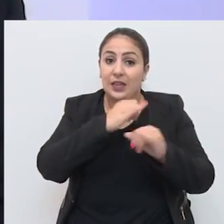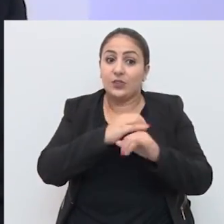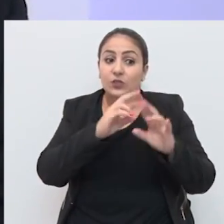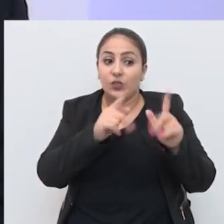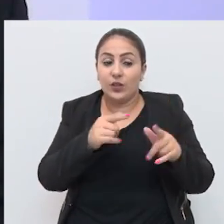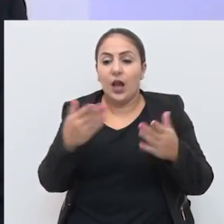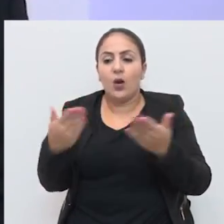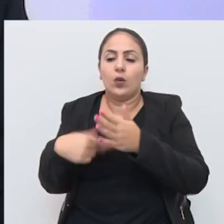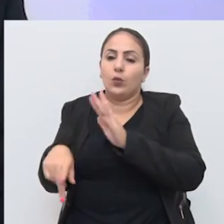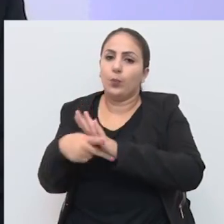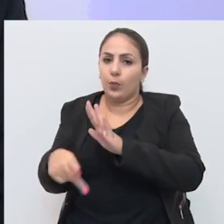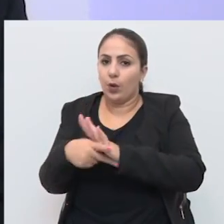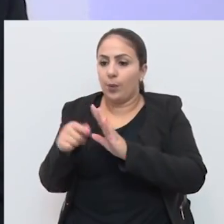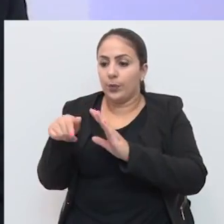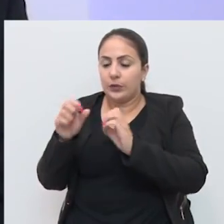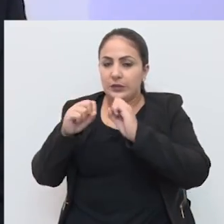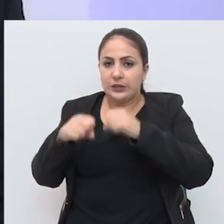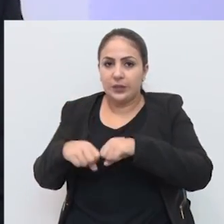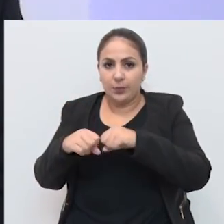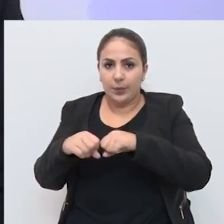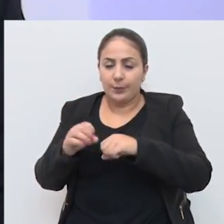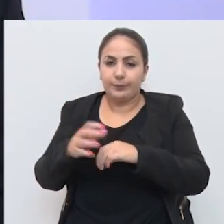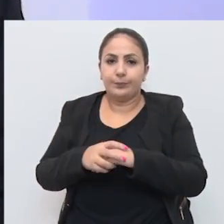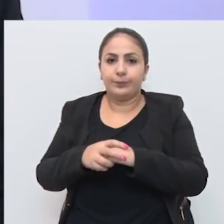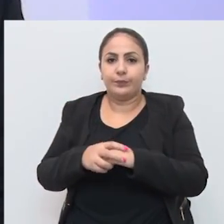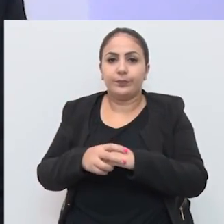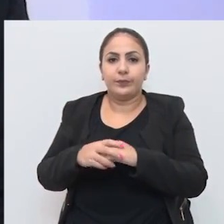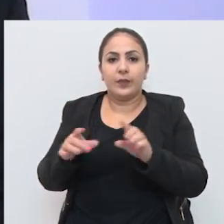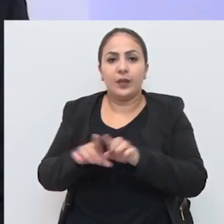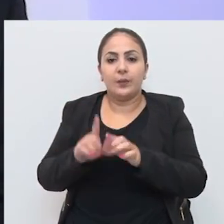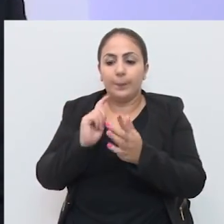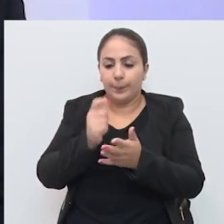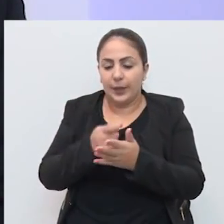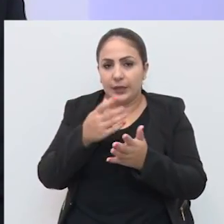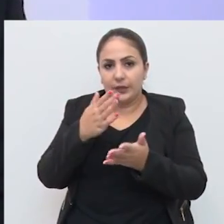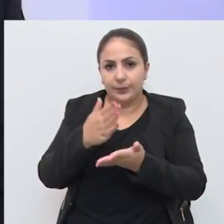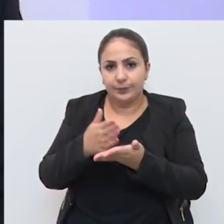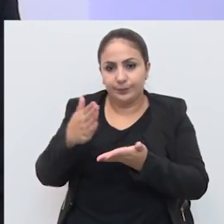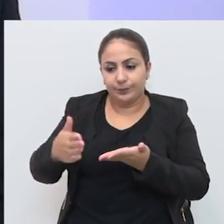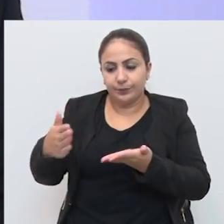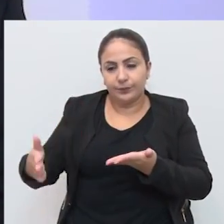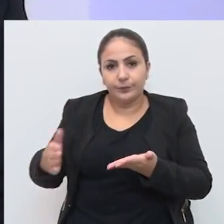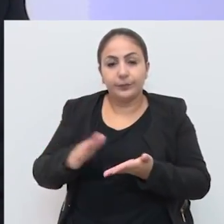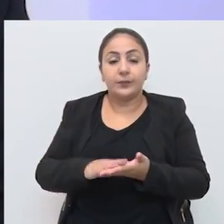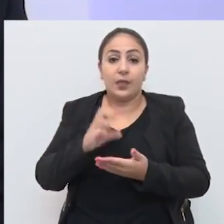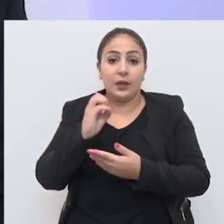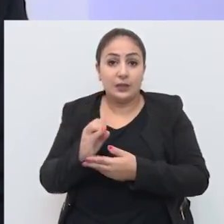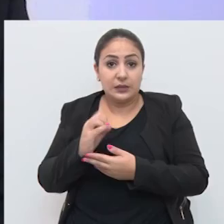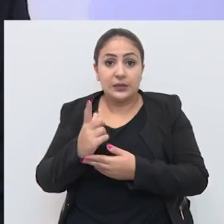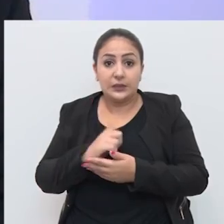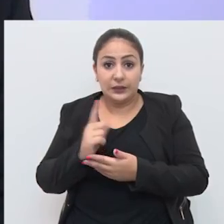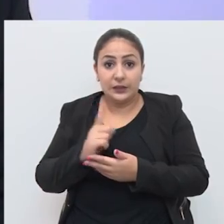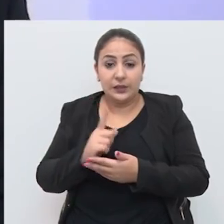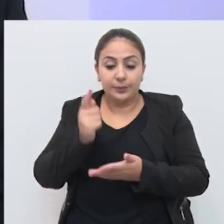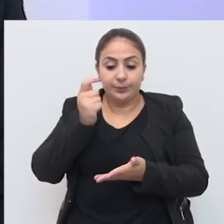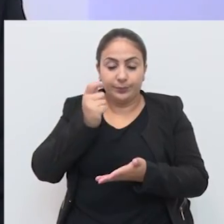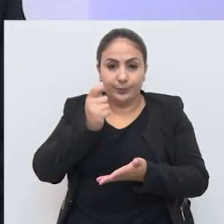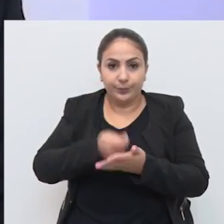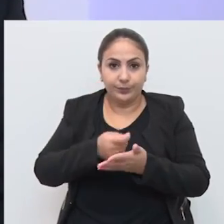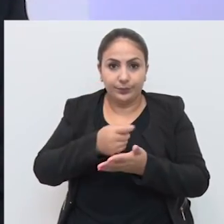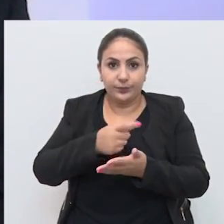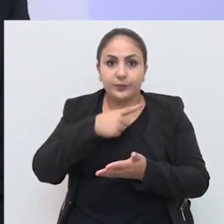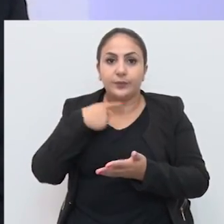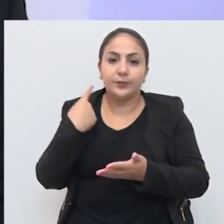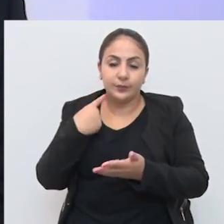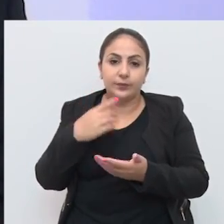agora o contribuinte entra no próprio sistema que gerou a declaração, gera o seu DARF, paga as parcelas, inclusive se por acaso tiver alguma parcela em